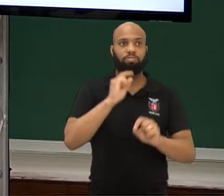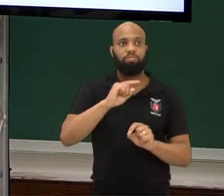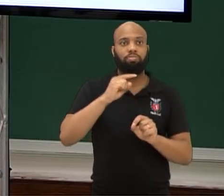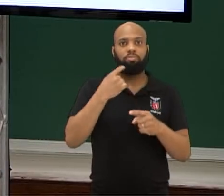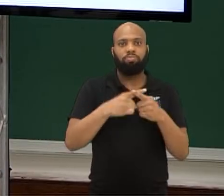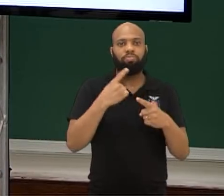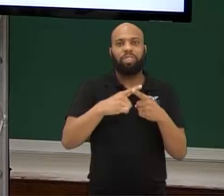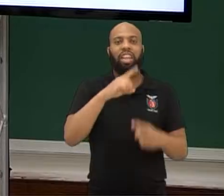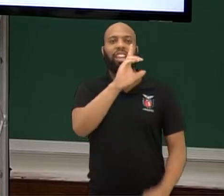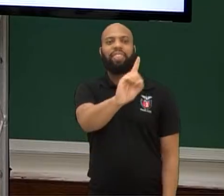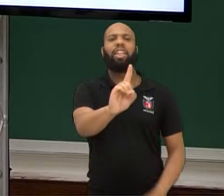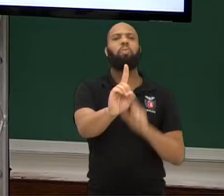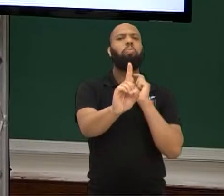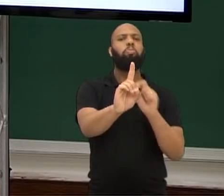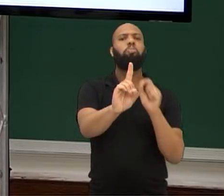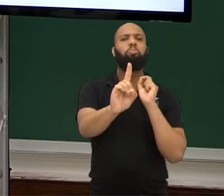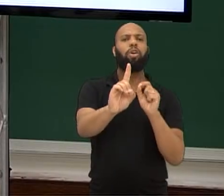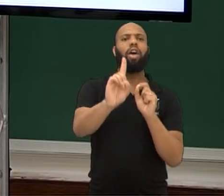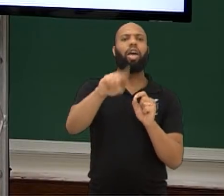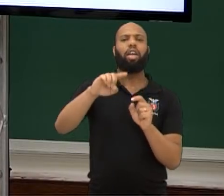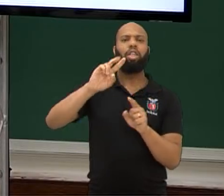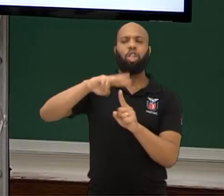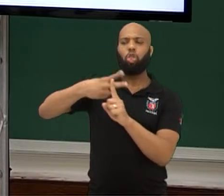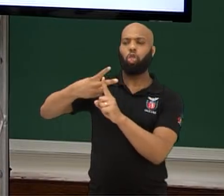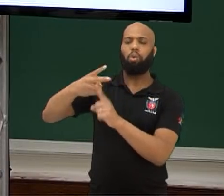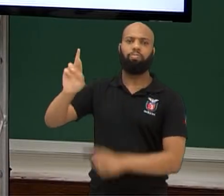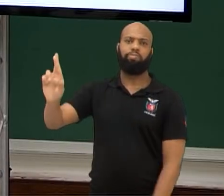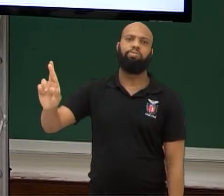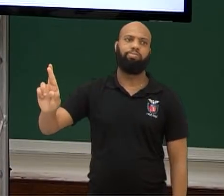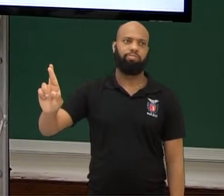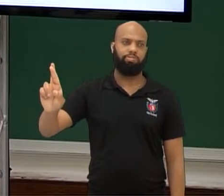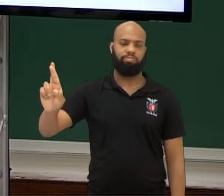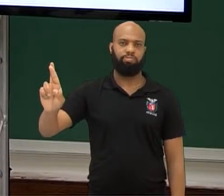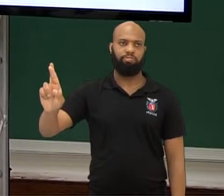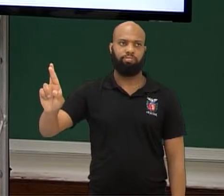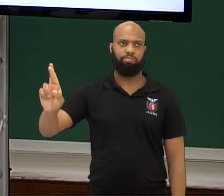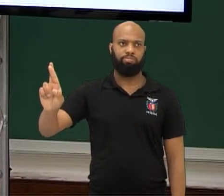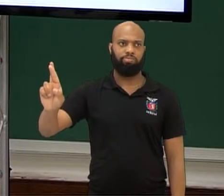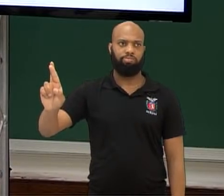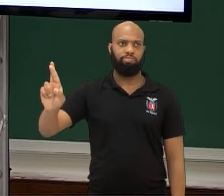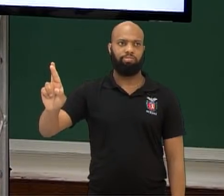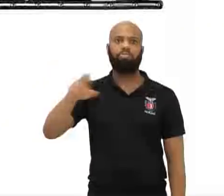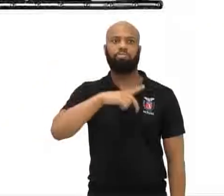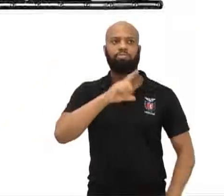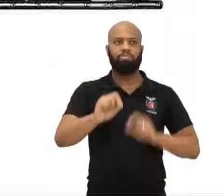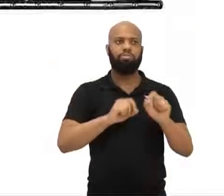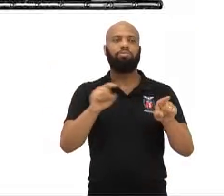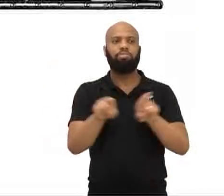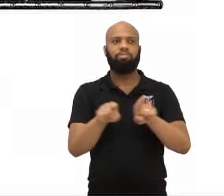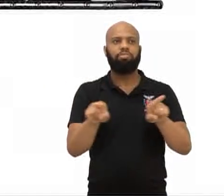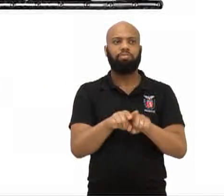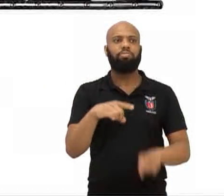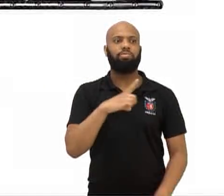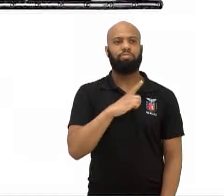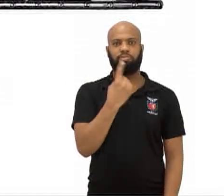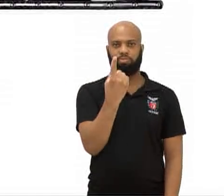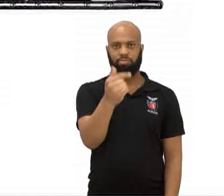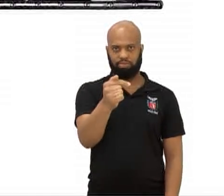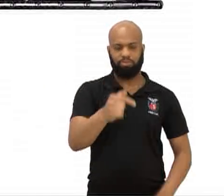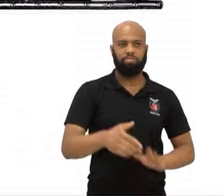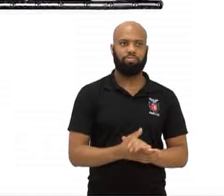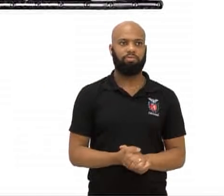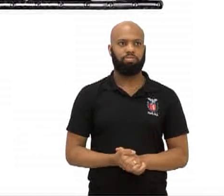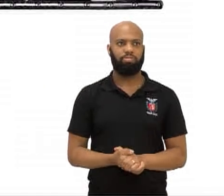é independente de onde ele esteja, é a mesma distância. Então, também tem 17